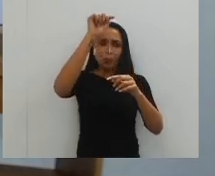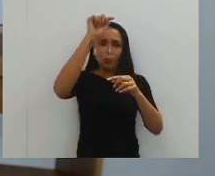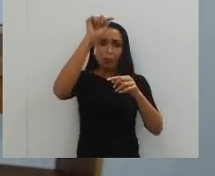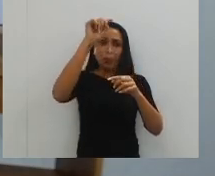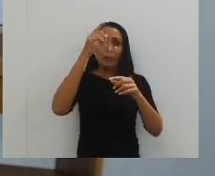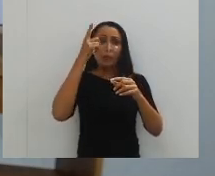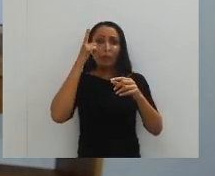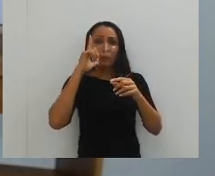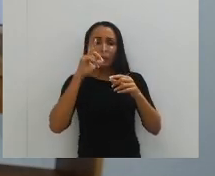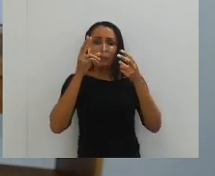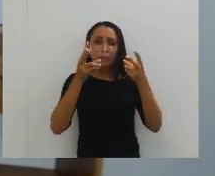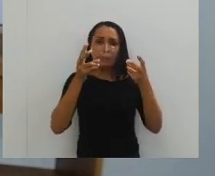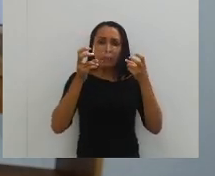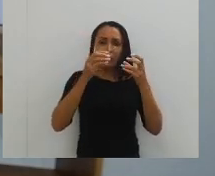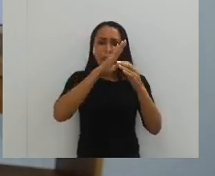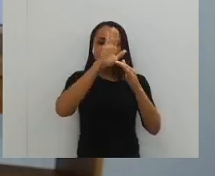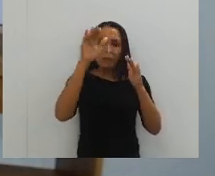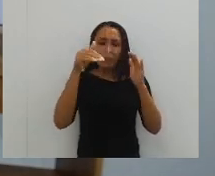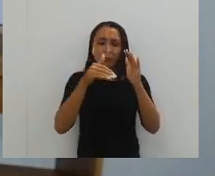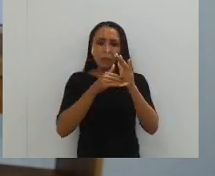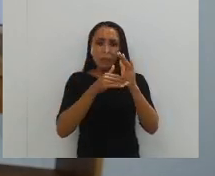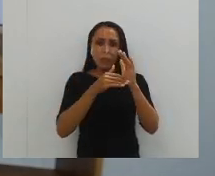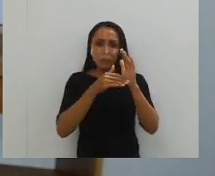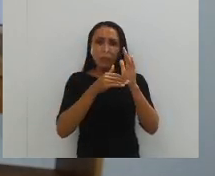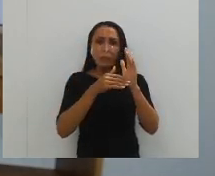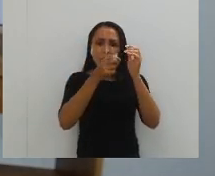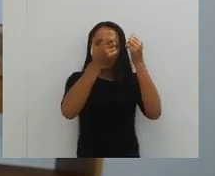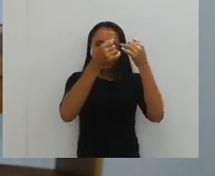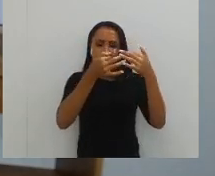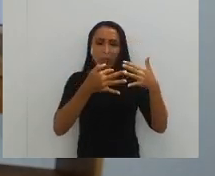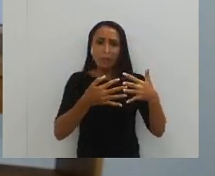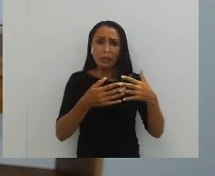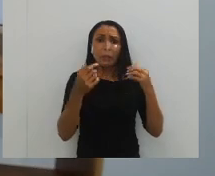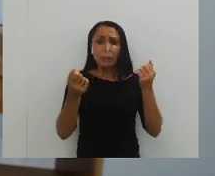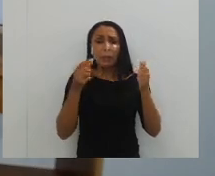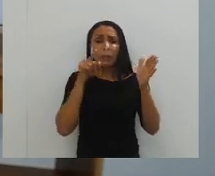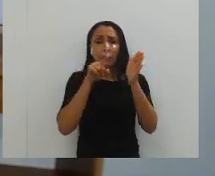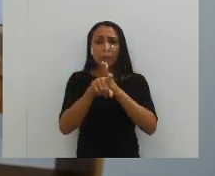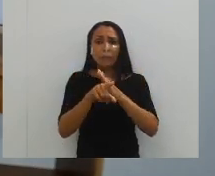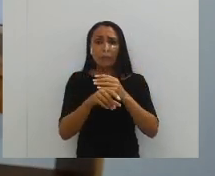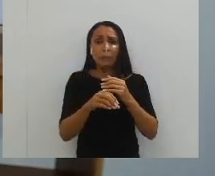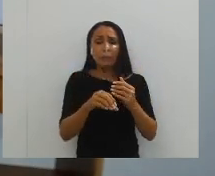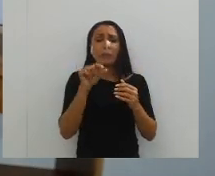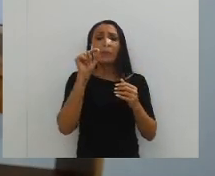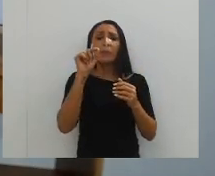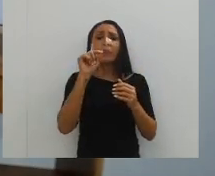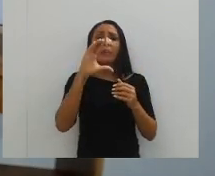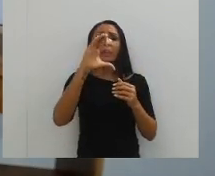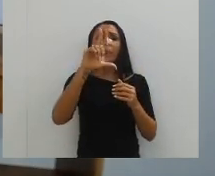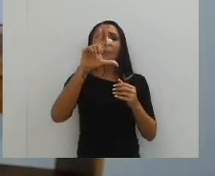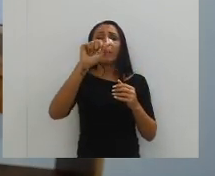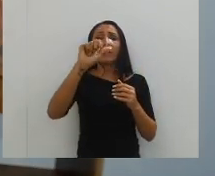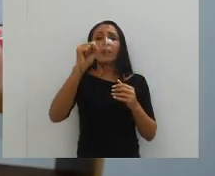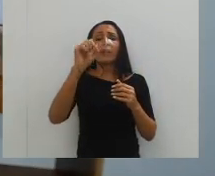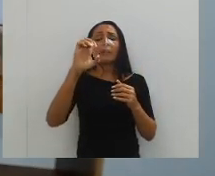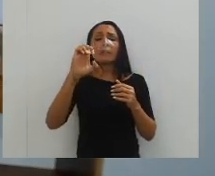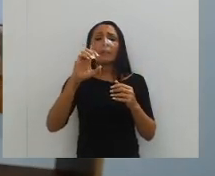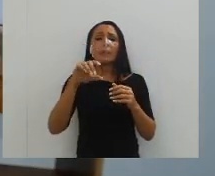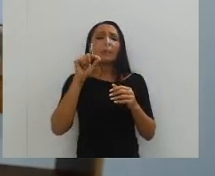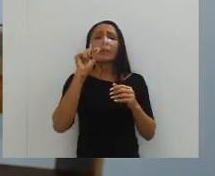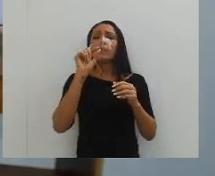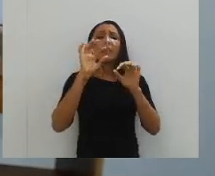você consegue ver todas as definições. Por exemplo, porque ele pode perguntar no vestibular o que é uma classe, o que é uma